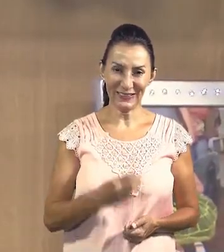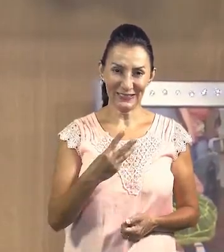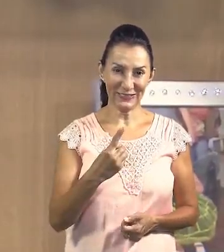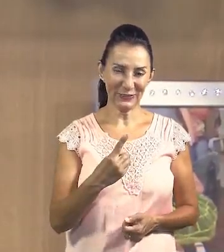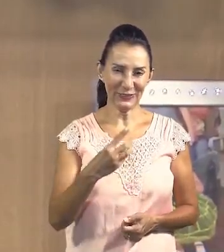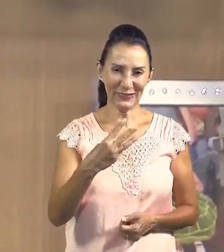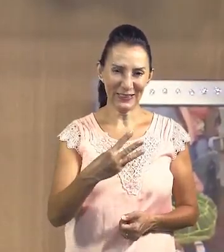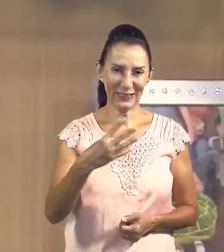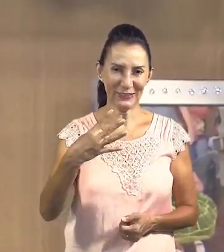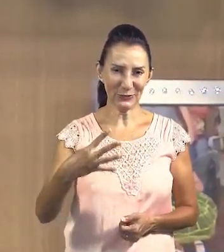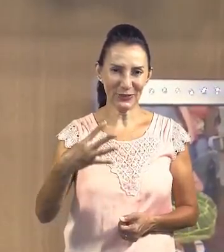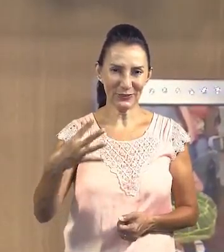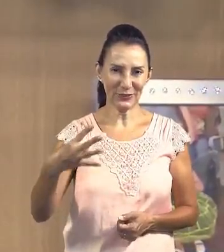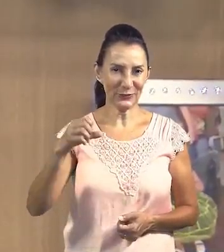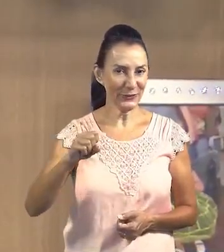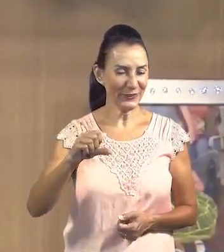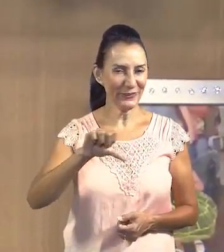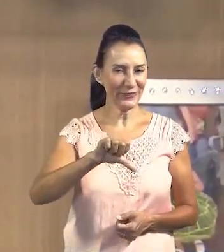31-3448-9898.